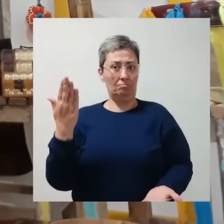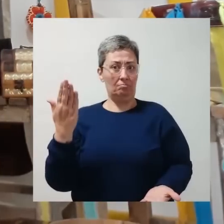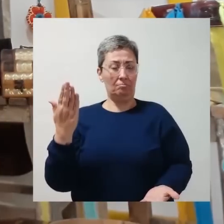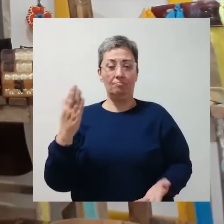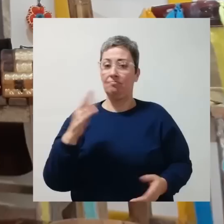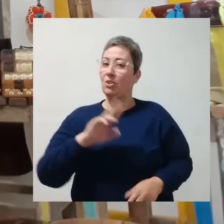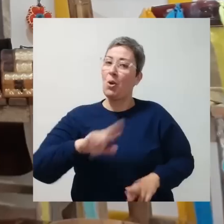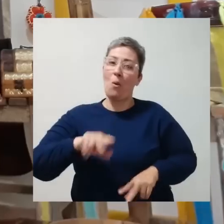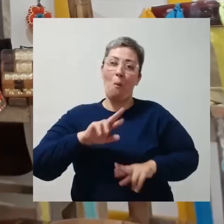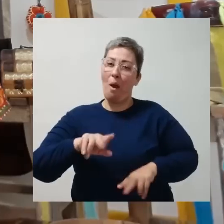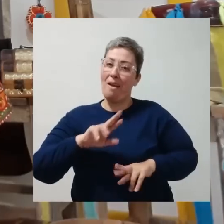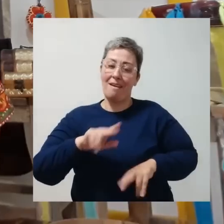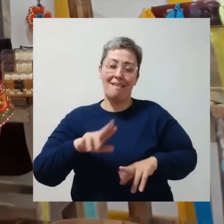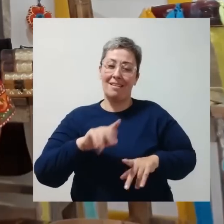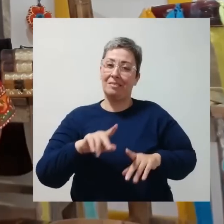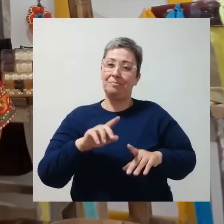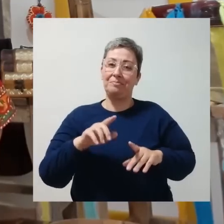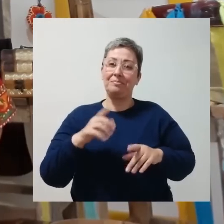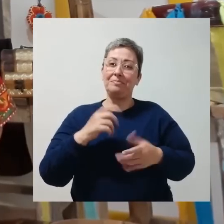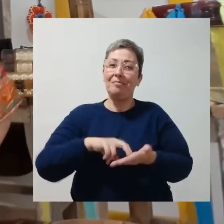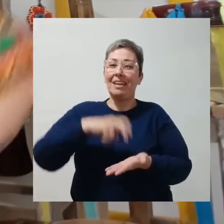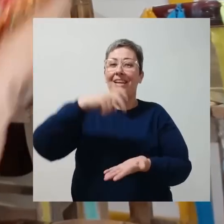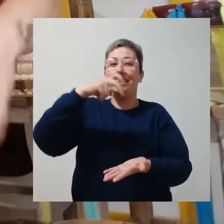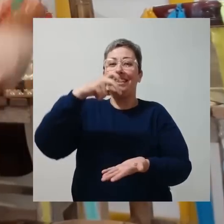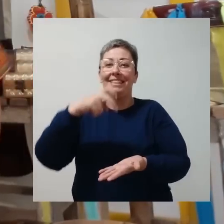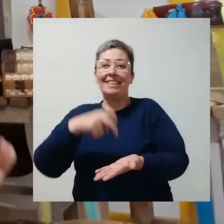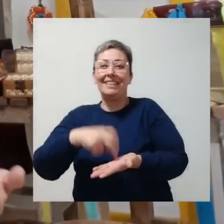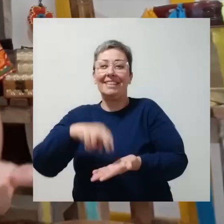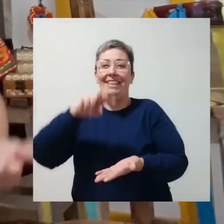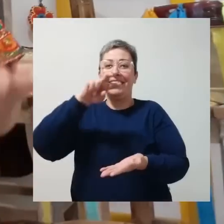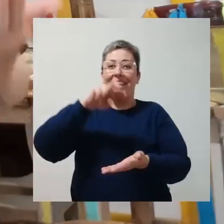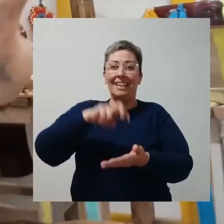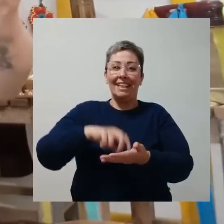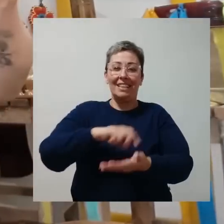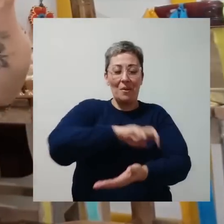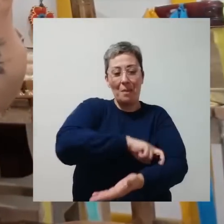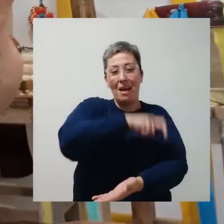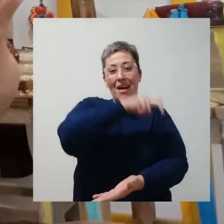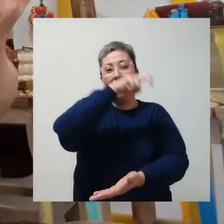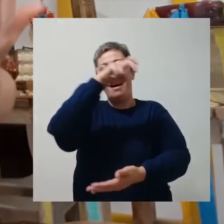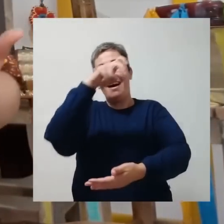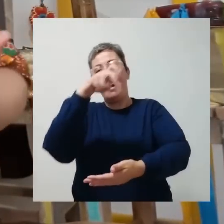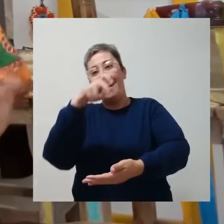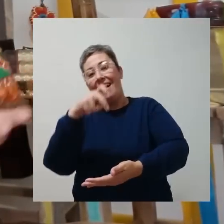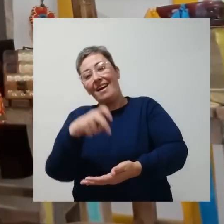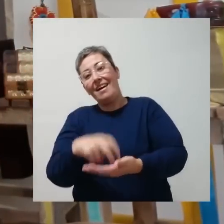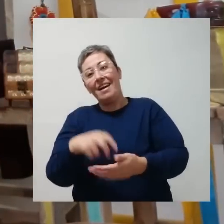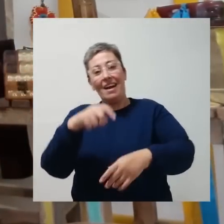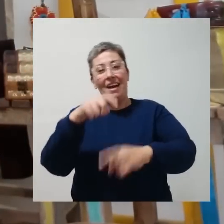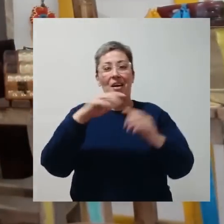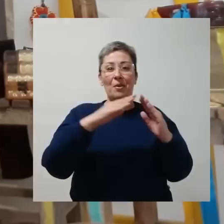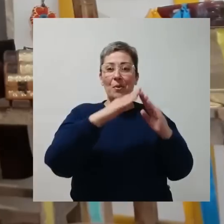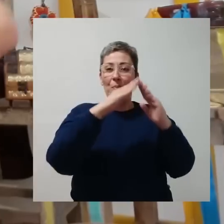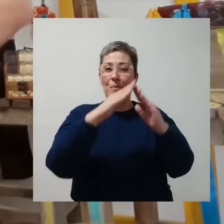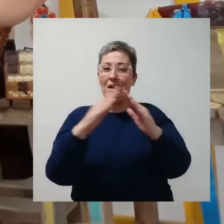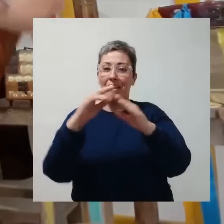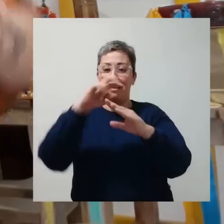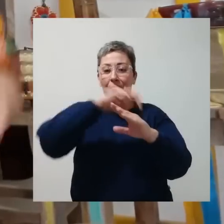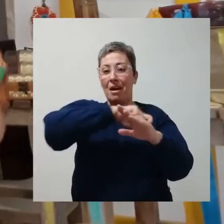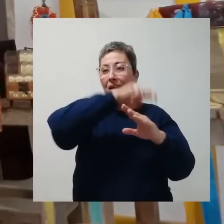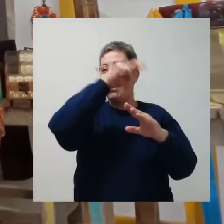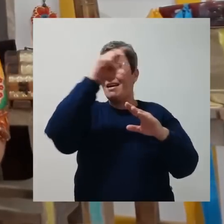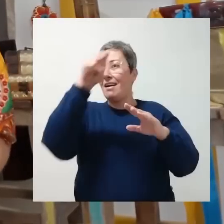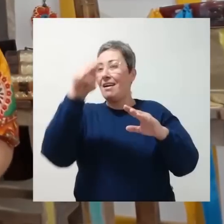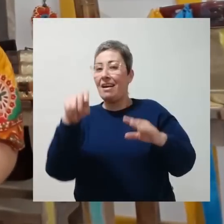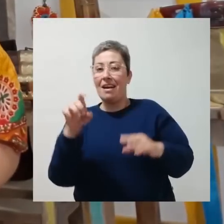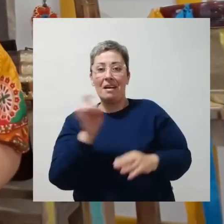unida. Não. Saltar sobre o abismo, pular de pico em